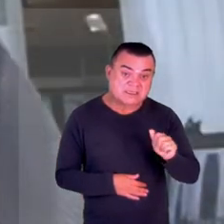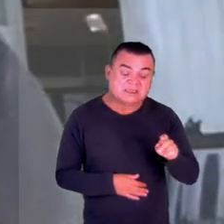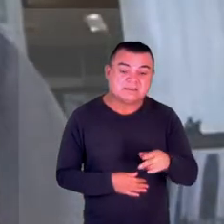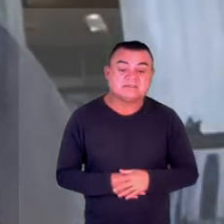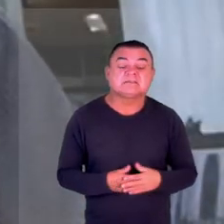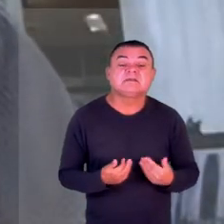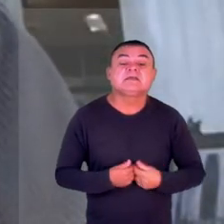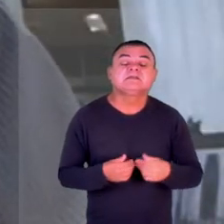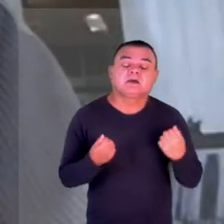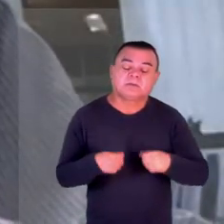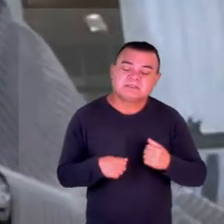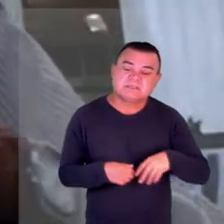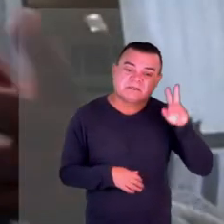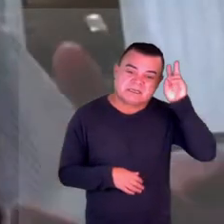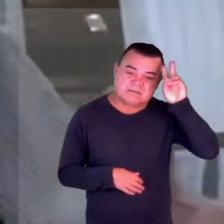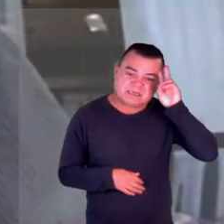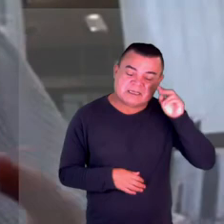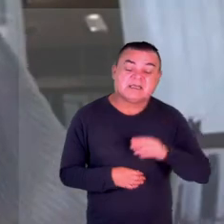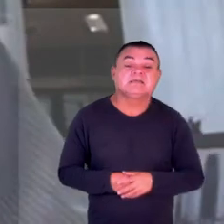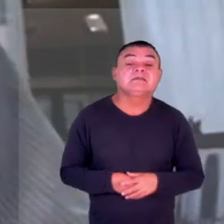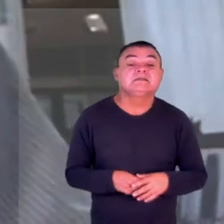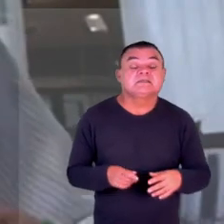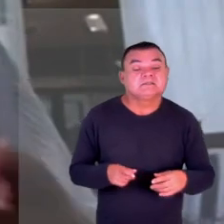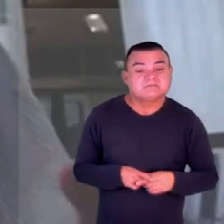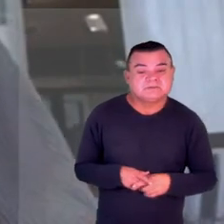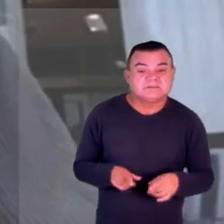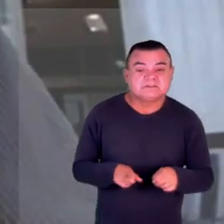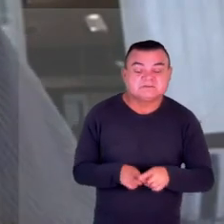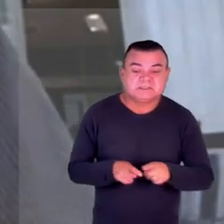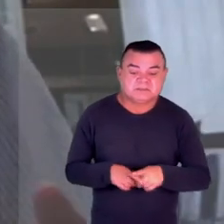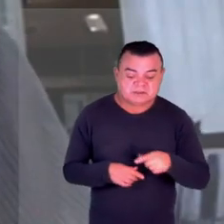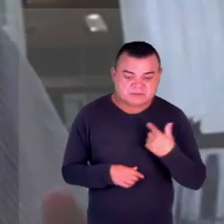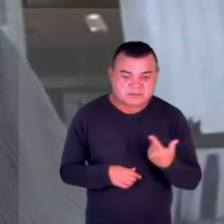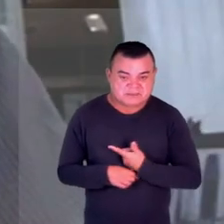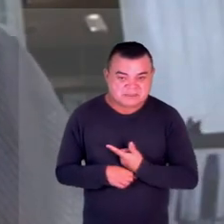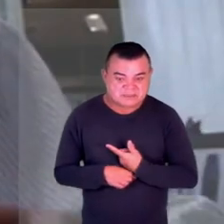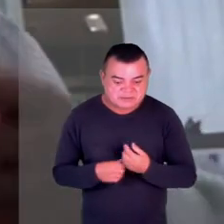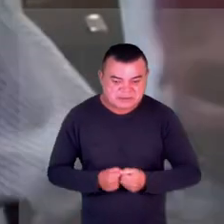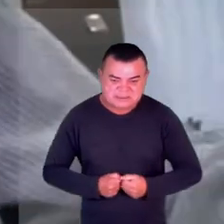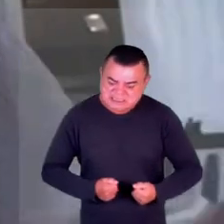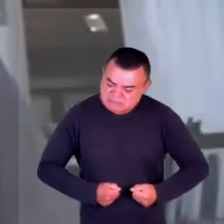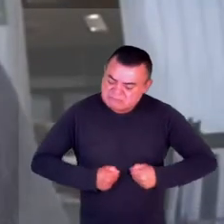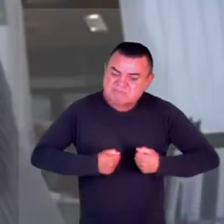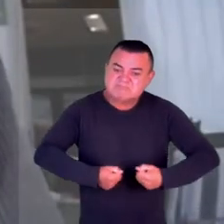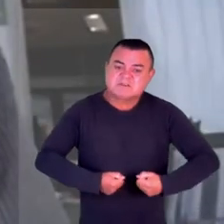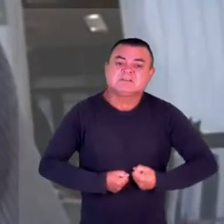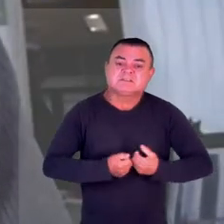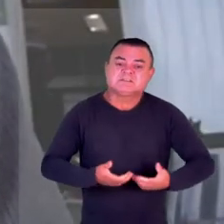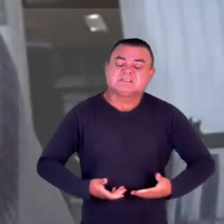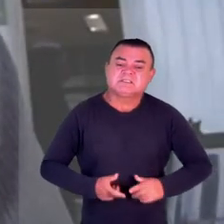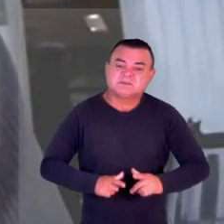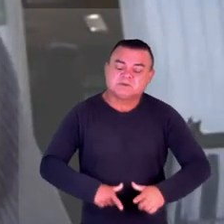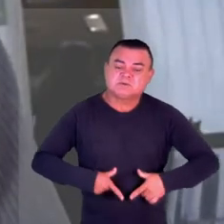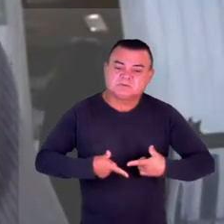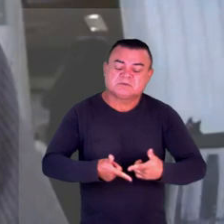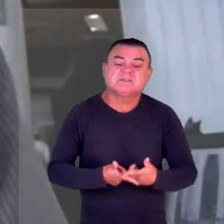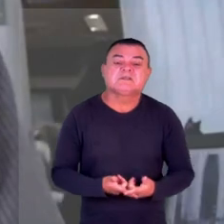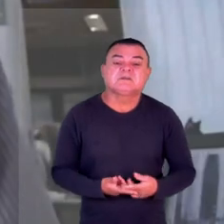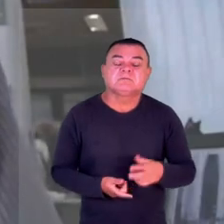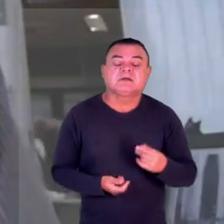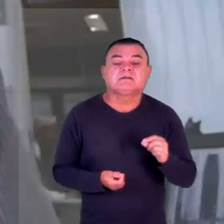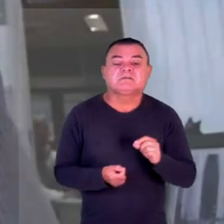né que nós devos estar também nos engajando nesse movimento para a a realização da